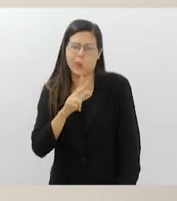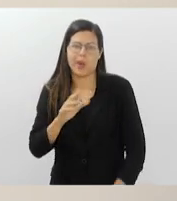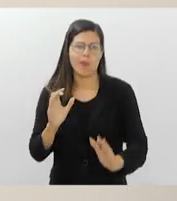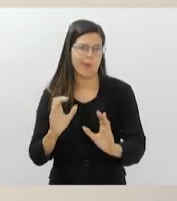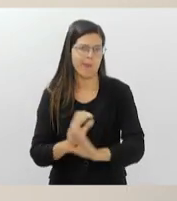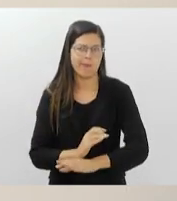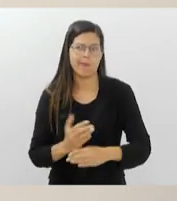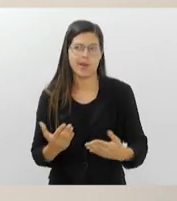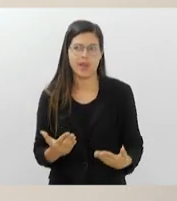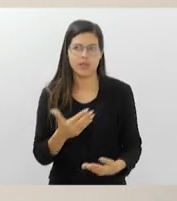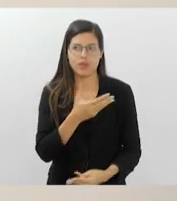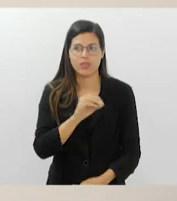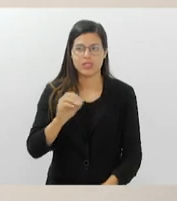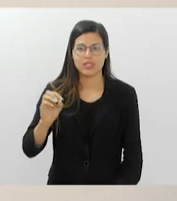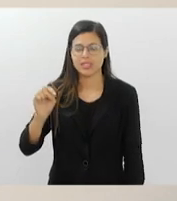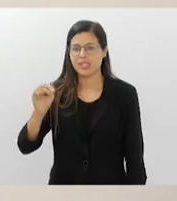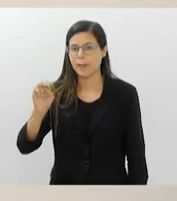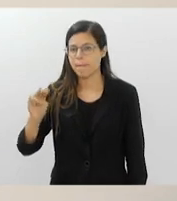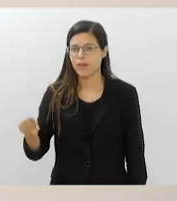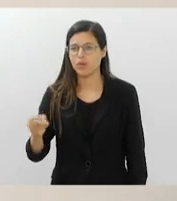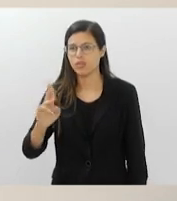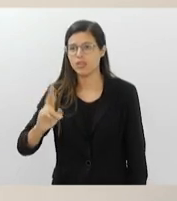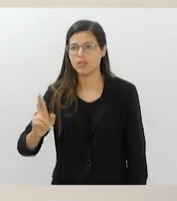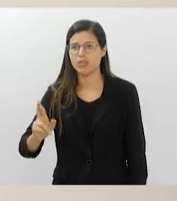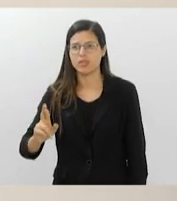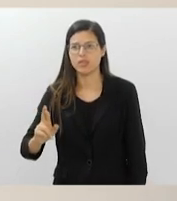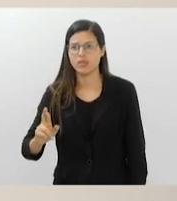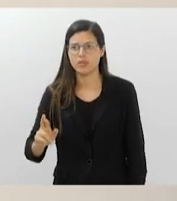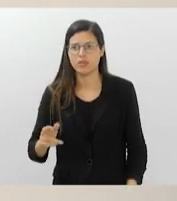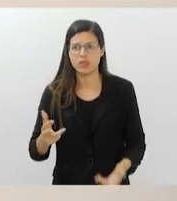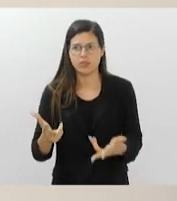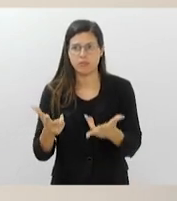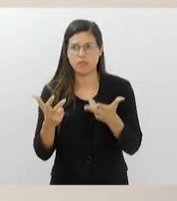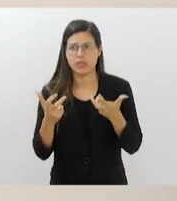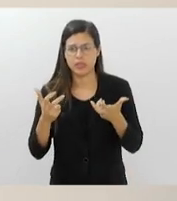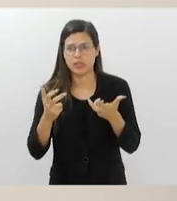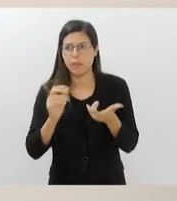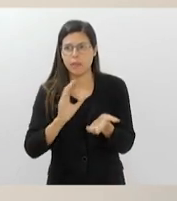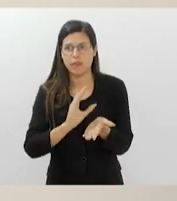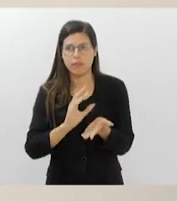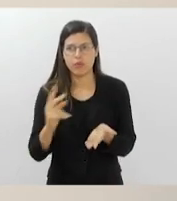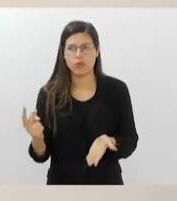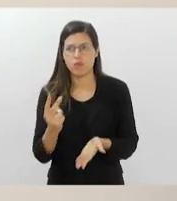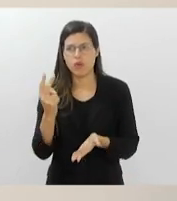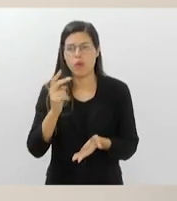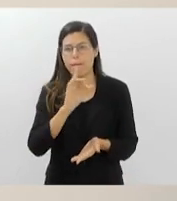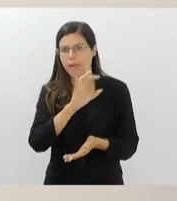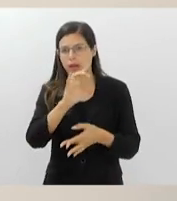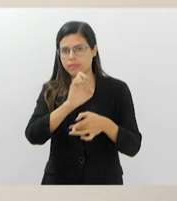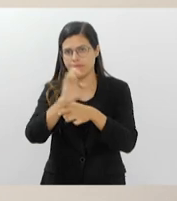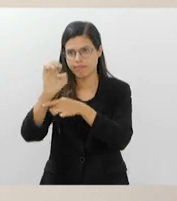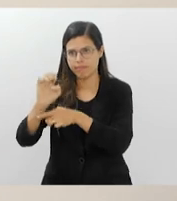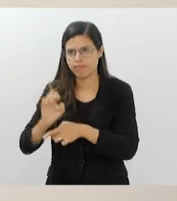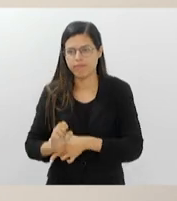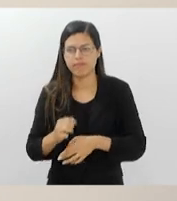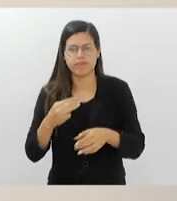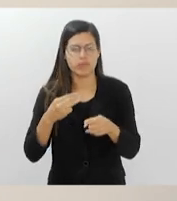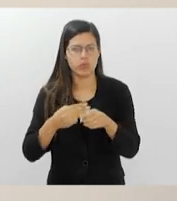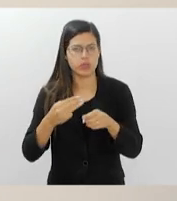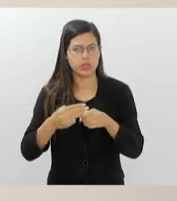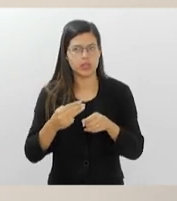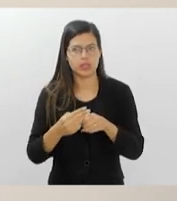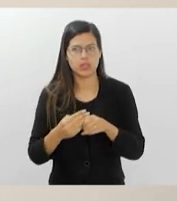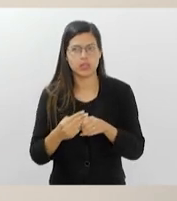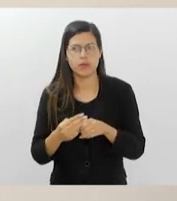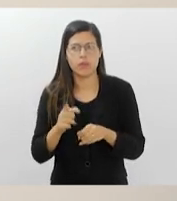falar aqui em R milhões deais mas quando a gente realmente olha pro valor que foi destinado para cada estado para cada município que tá sendo